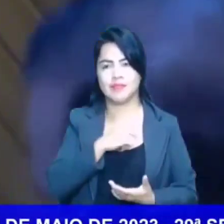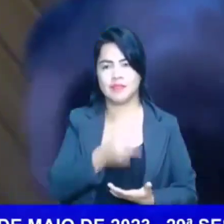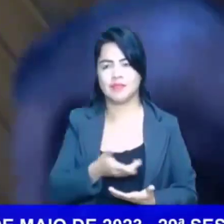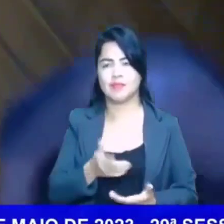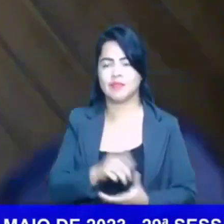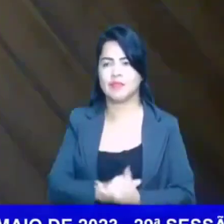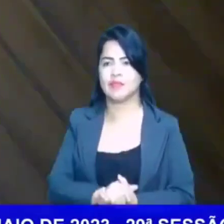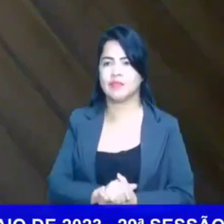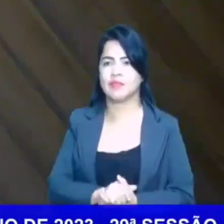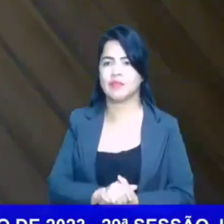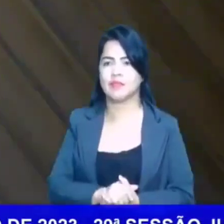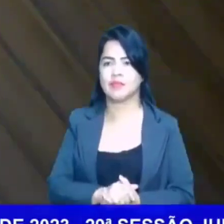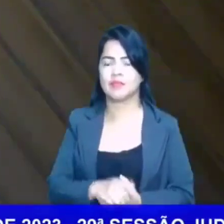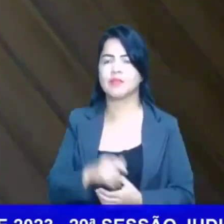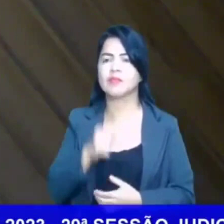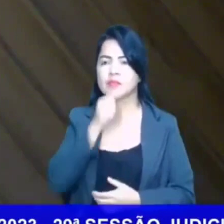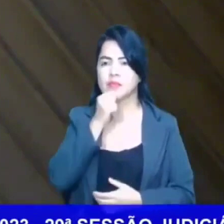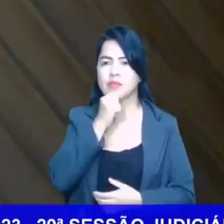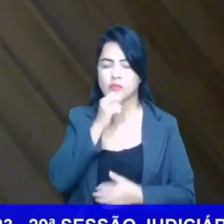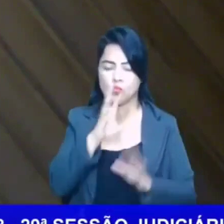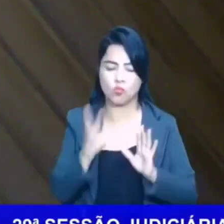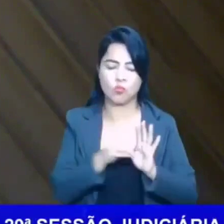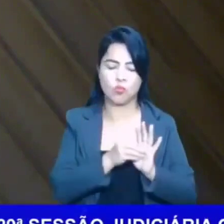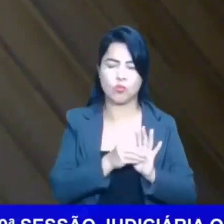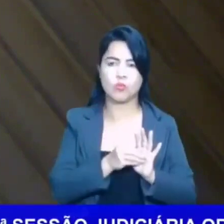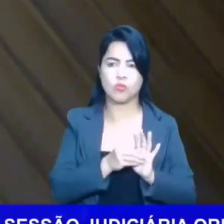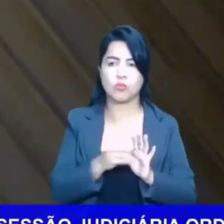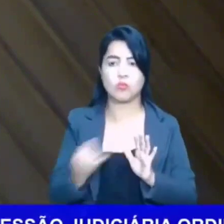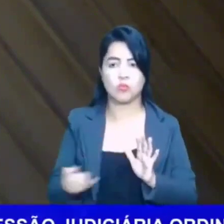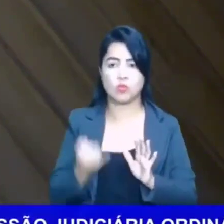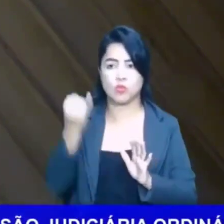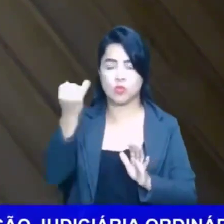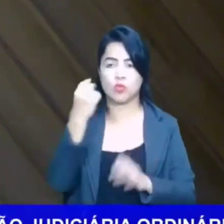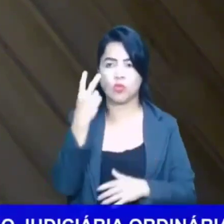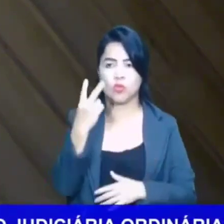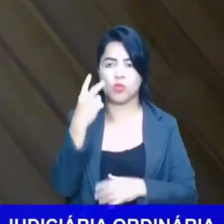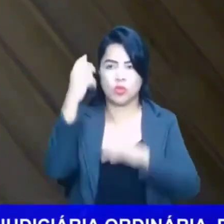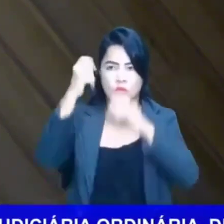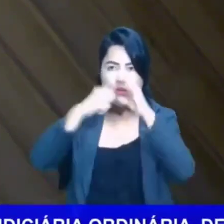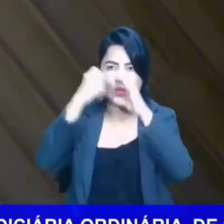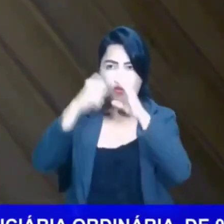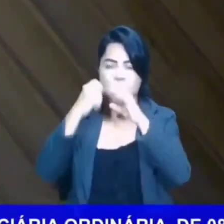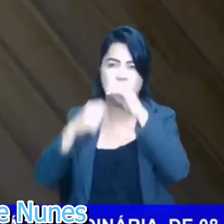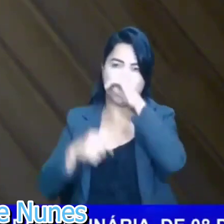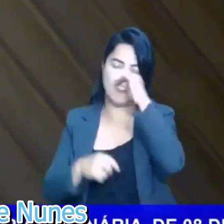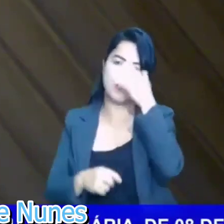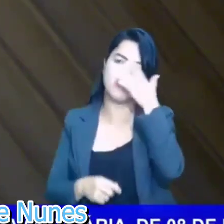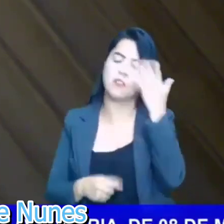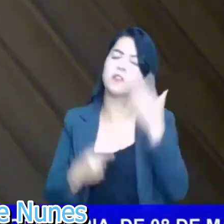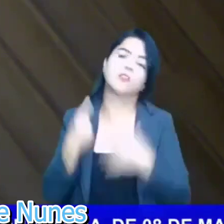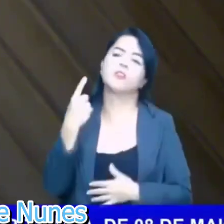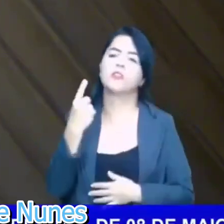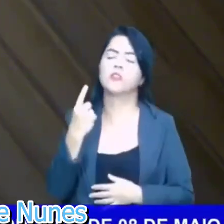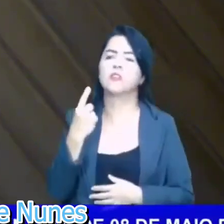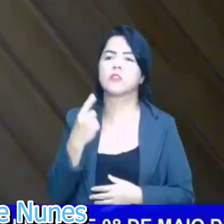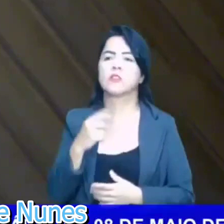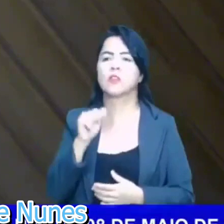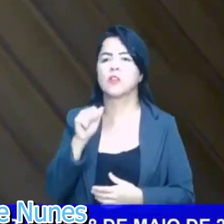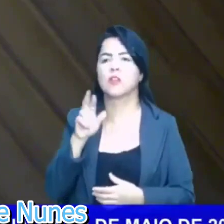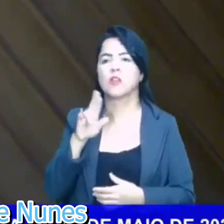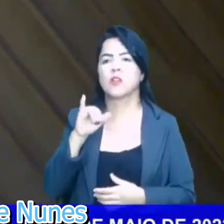Dr. Fábio. Juntaram ainda, importante frisar, dois vídeos. Um de